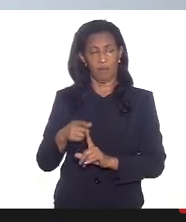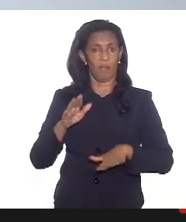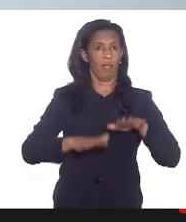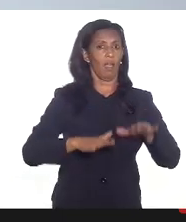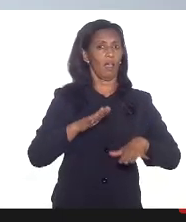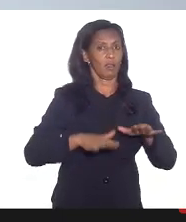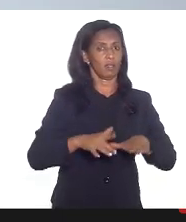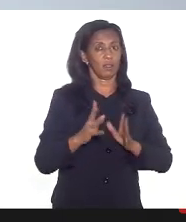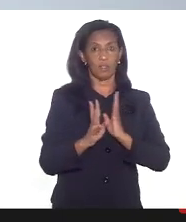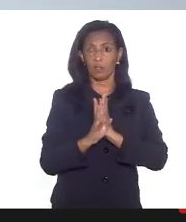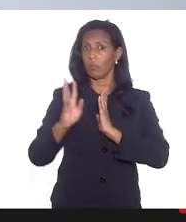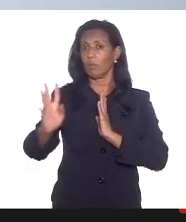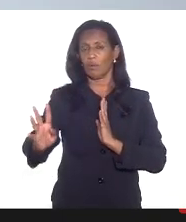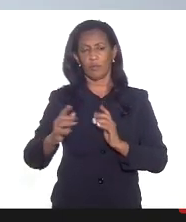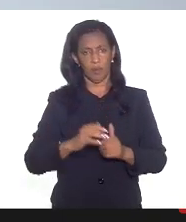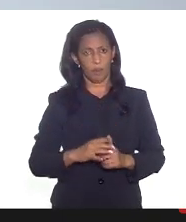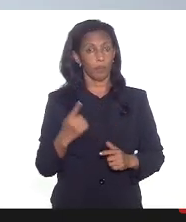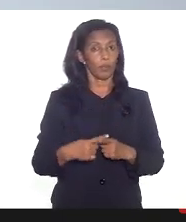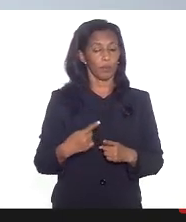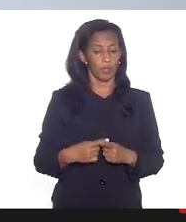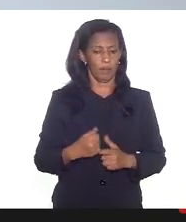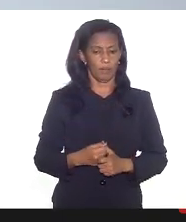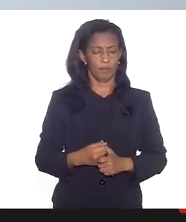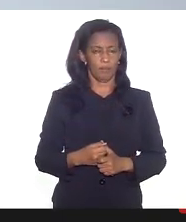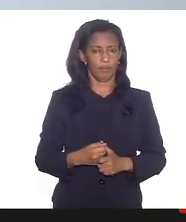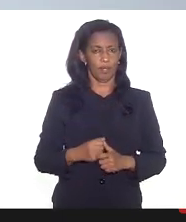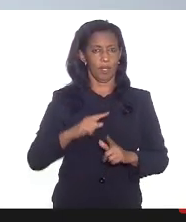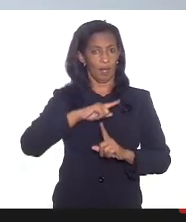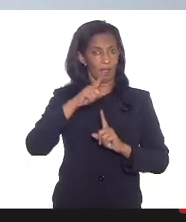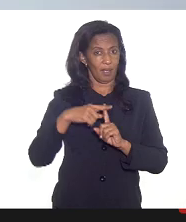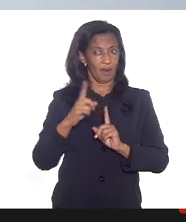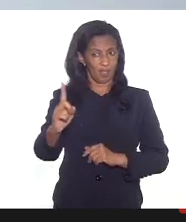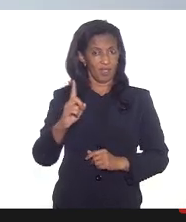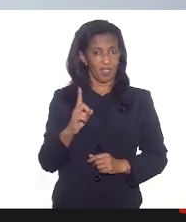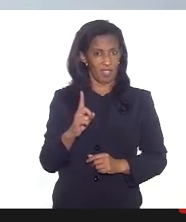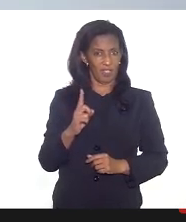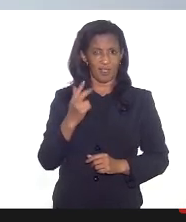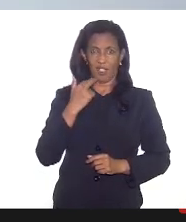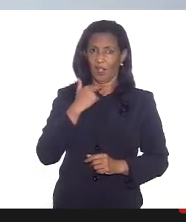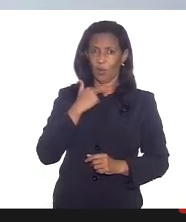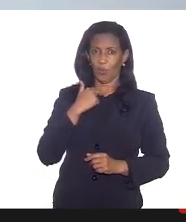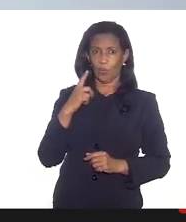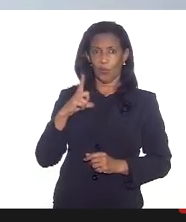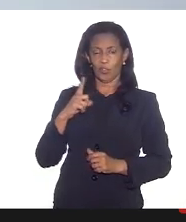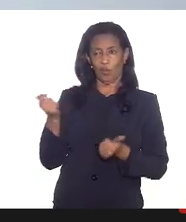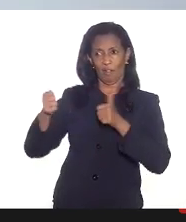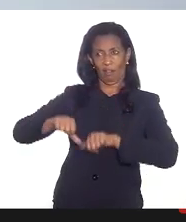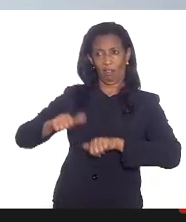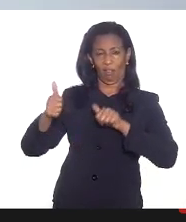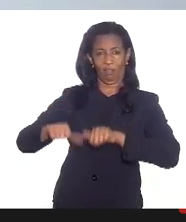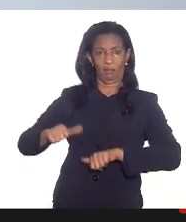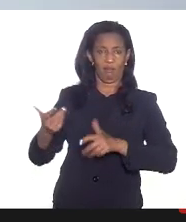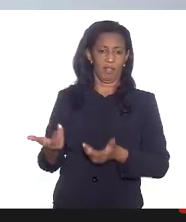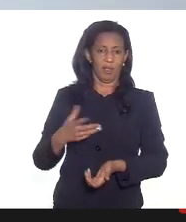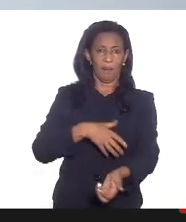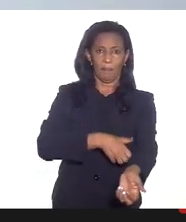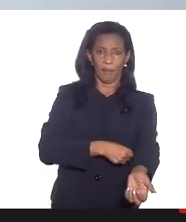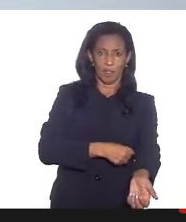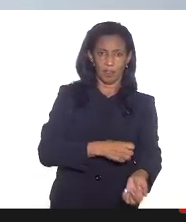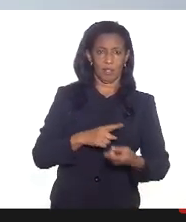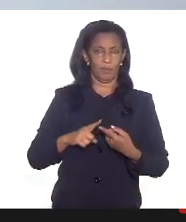ainda que não passa-se uma fila de gestante o que a gestante que entra no meu consultório ela não pode deixar de ter uma variação de pressão